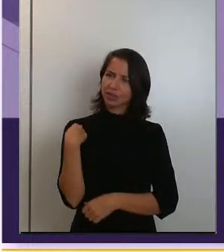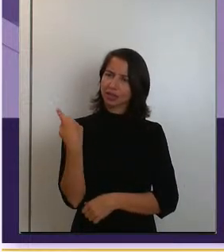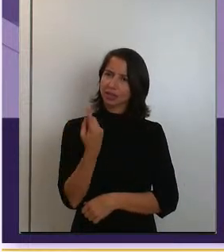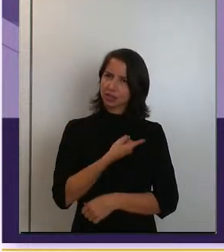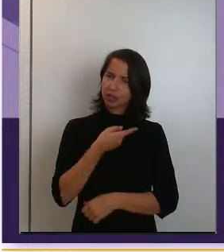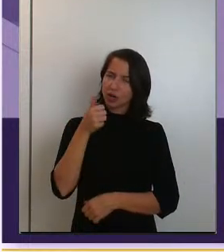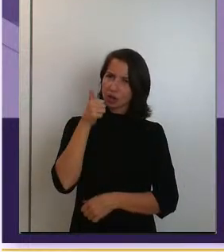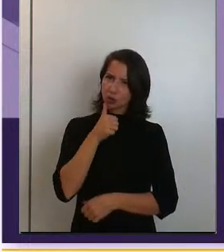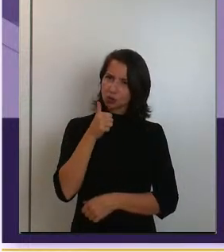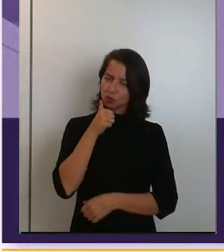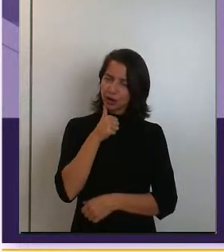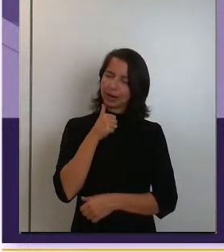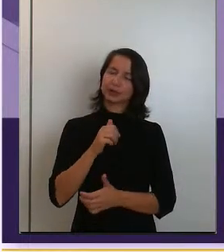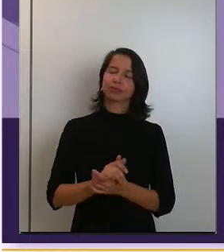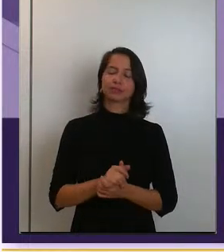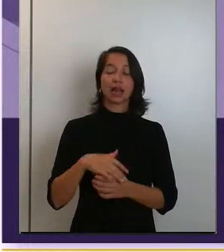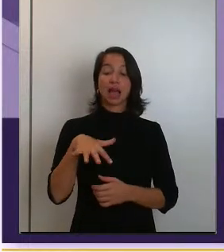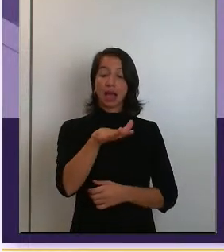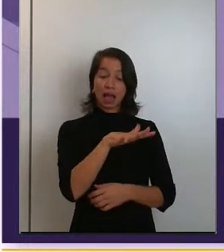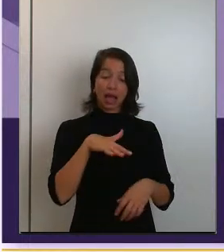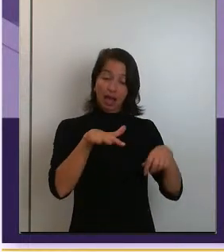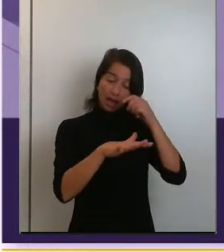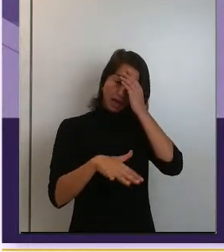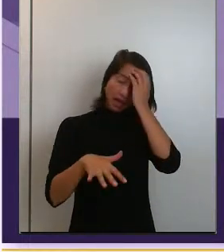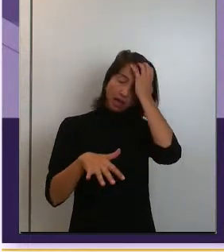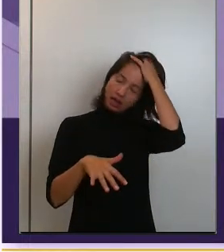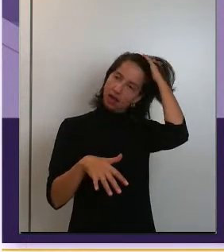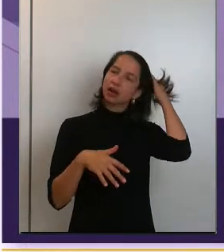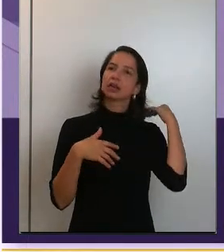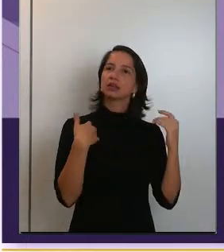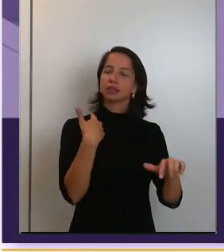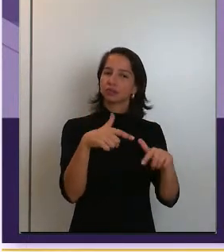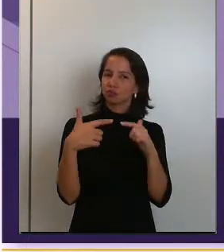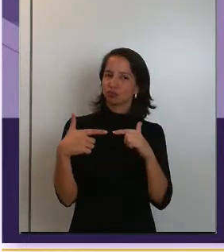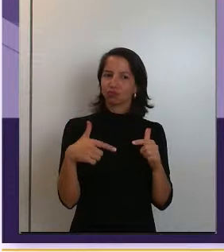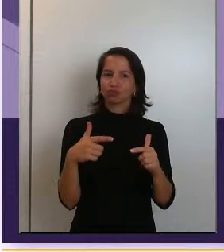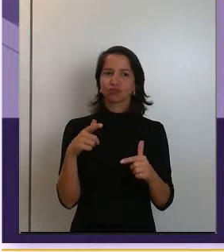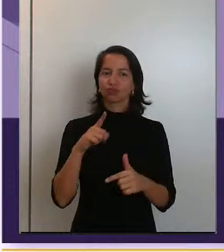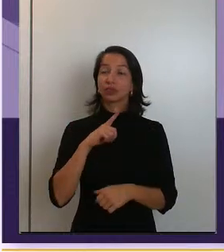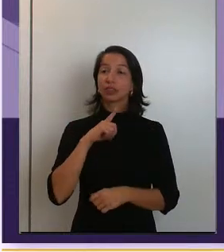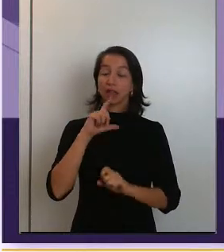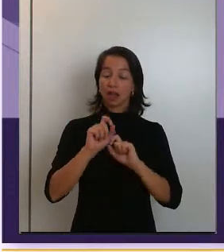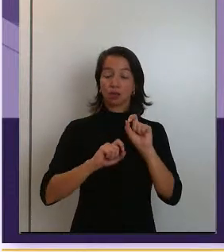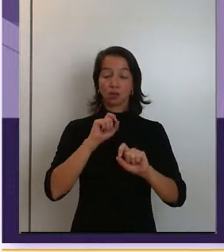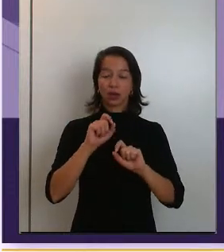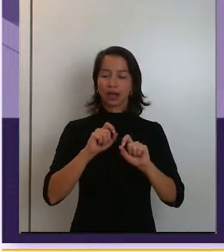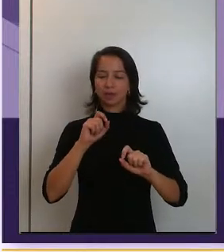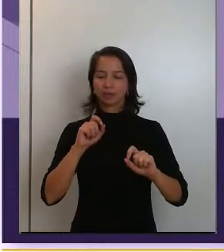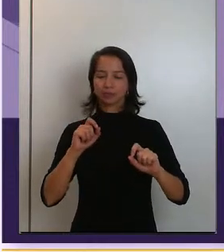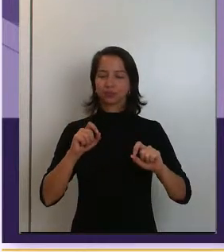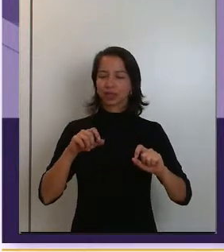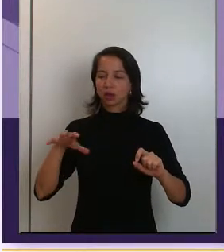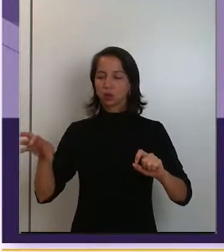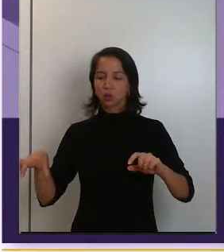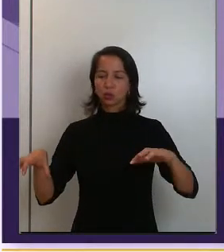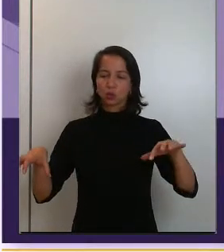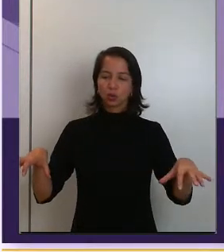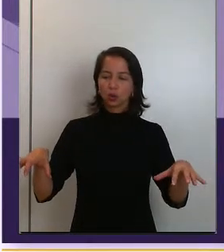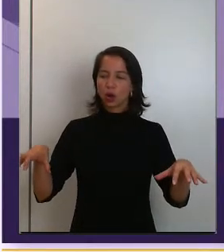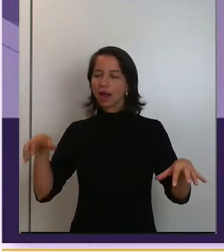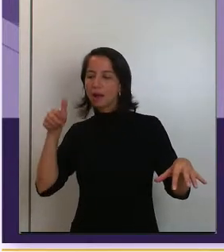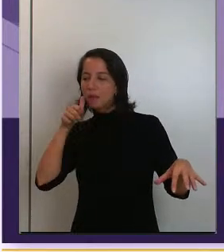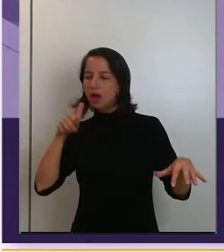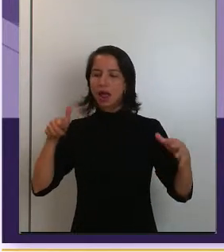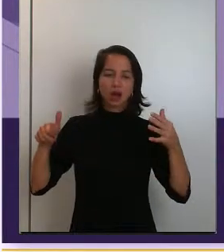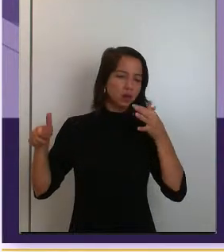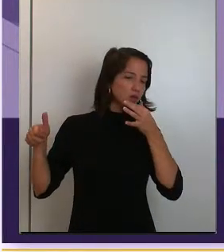relação ao mercado de trabalho, nós temos que, ainda hoje, as mulheres recebem remunerações inferiores aos homens, mesmo quando elas executam